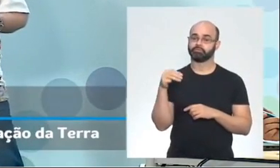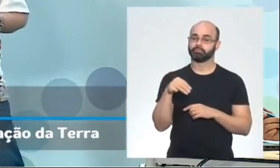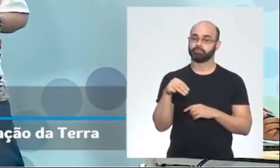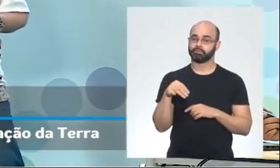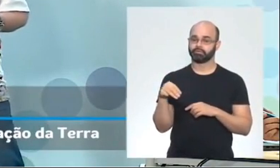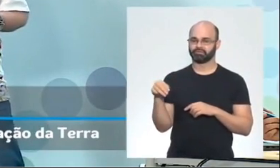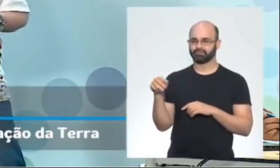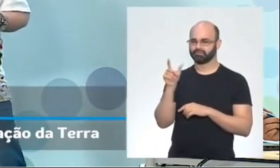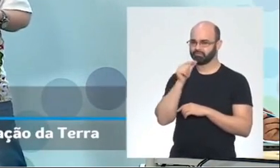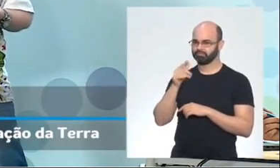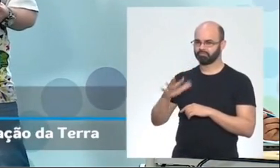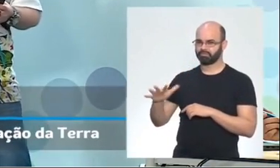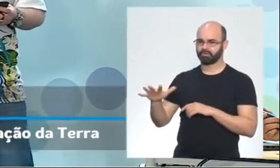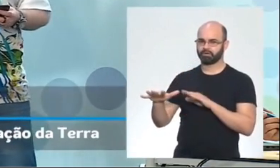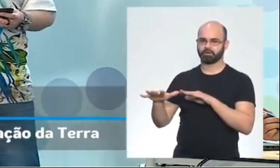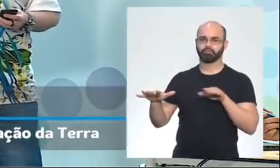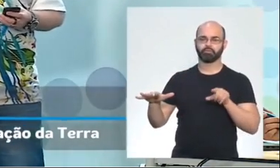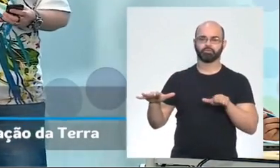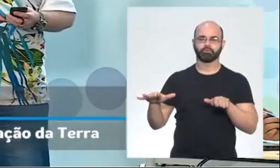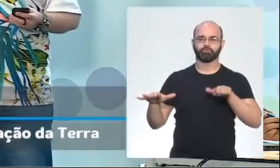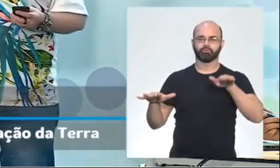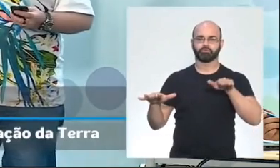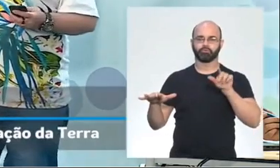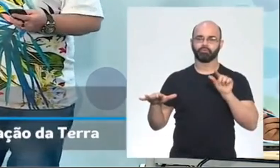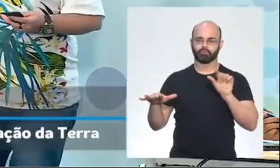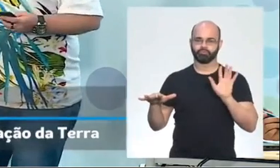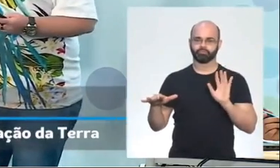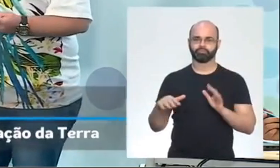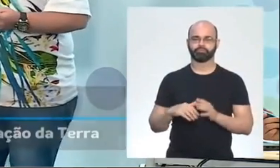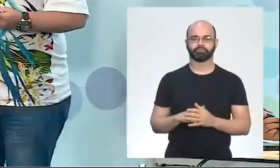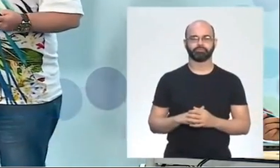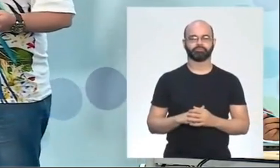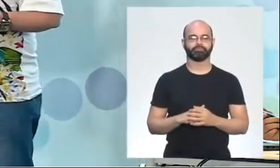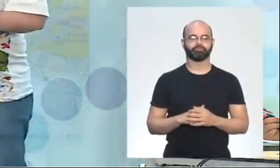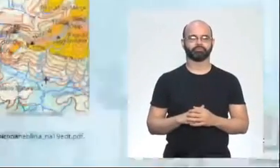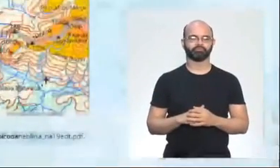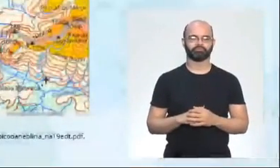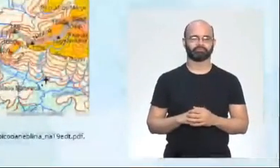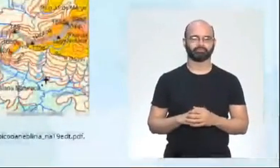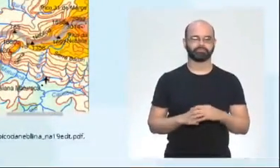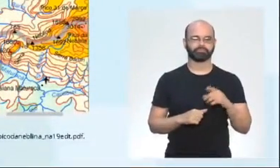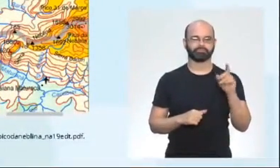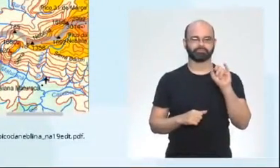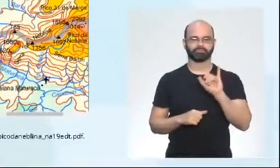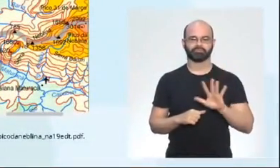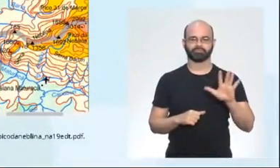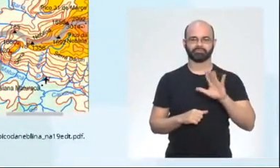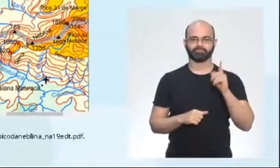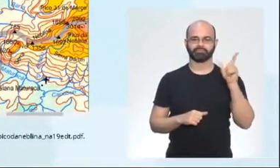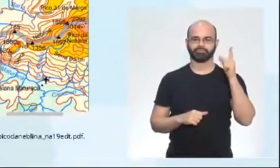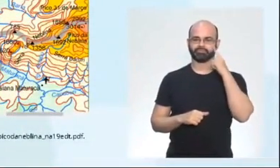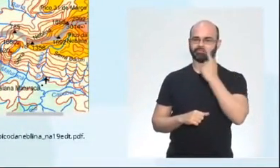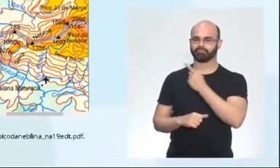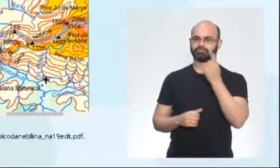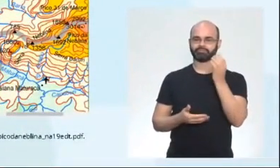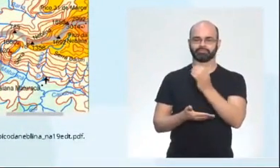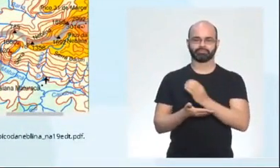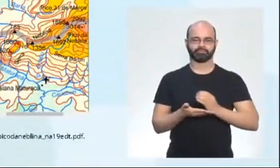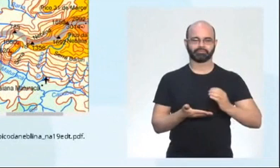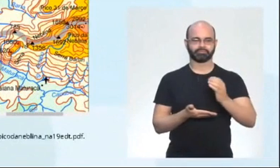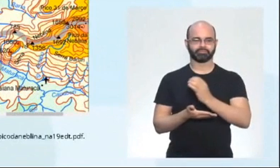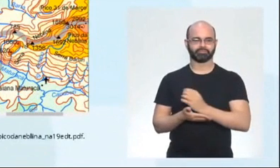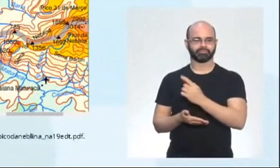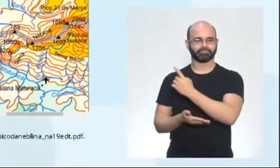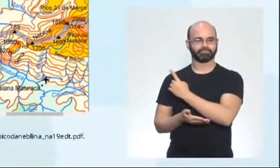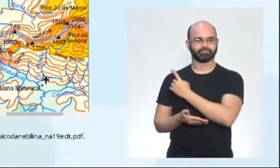do nível do mar, tudo bem? Vamos lá para a próxima imagem, que aí lembra que eu falei, ó, essa carta topográfica mostrando